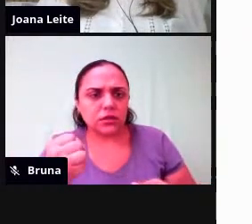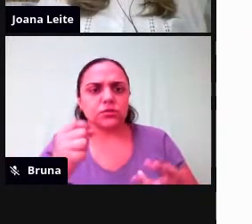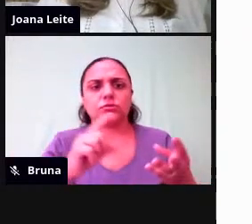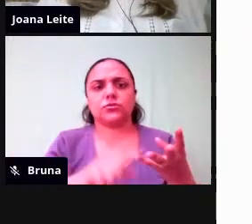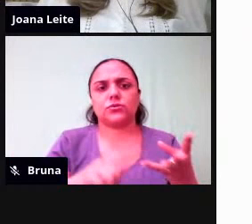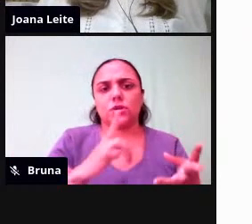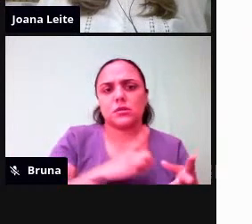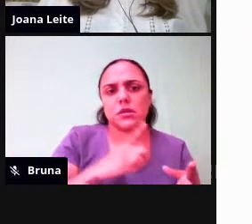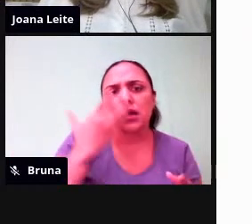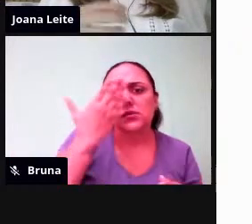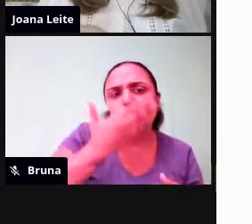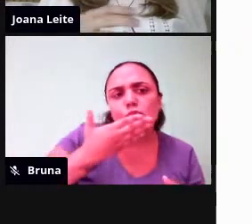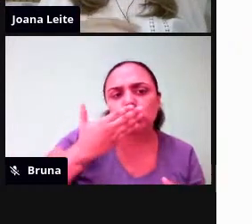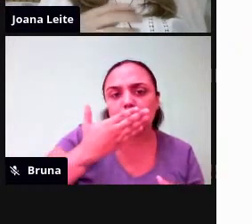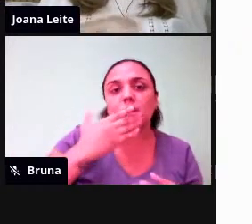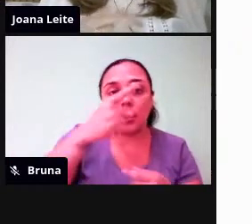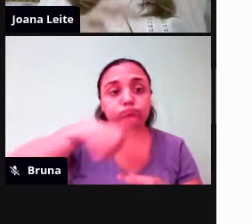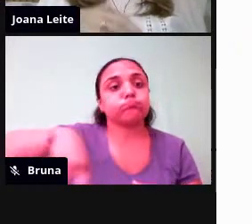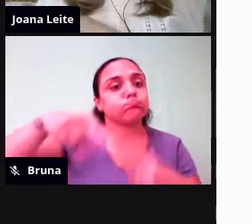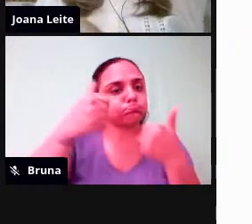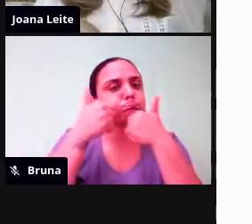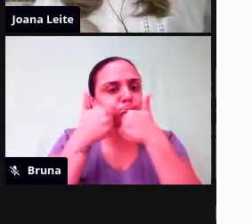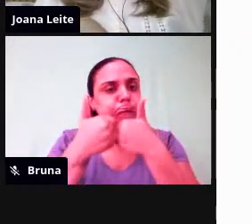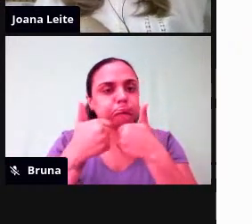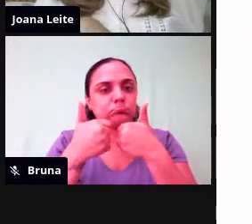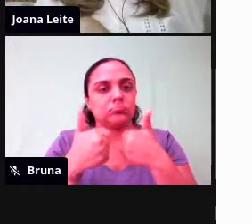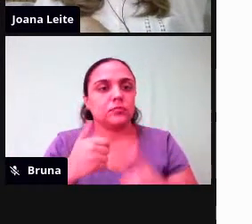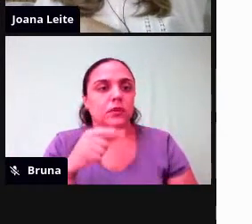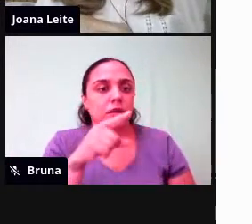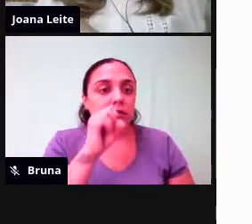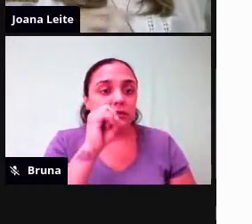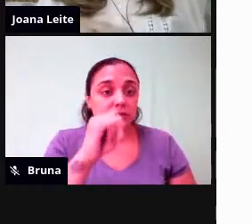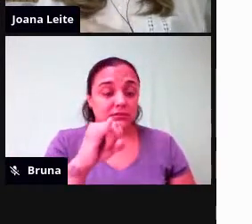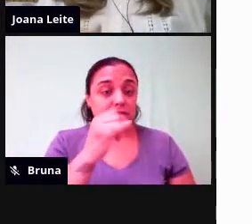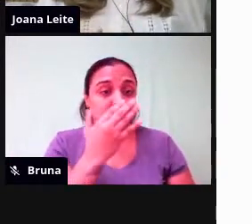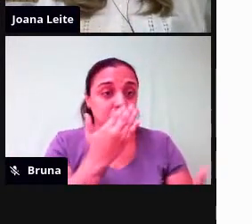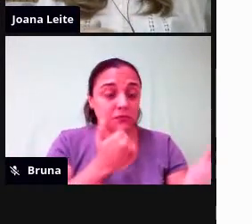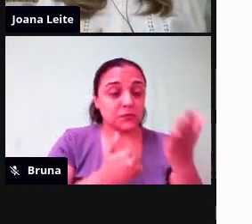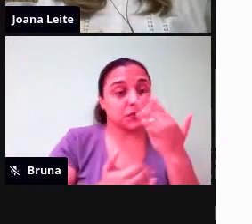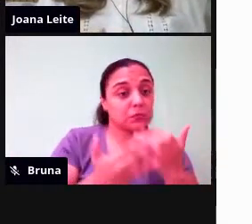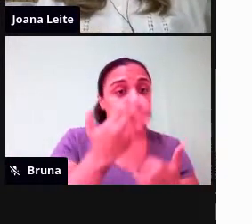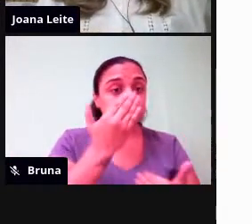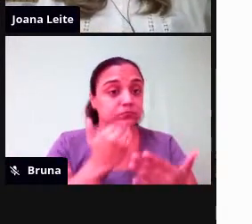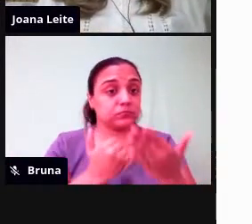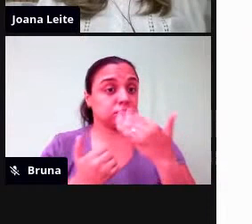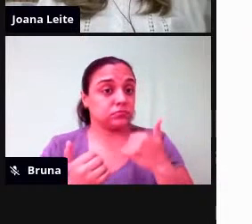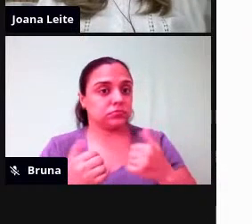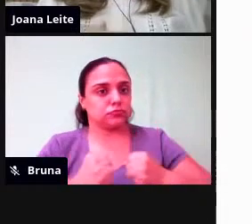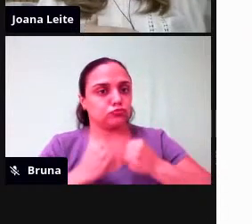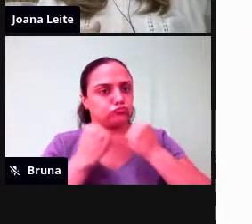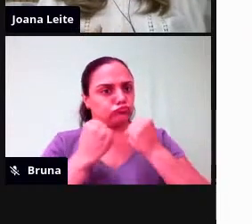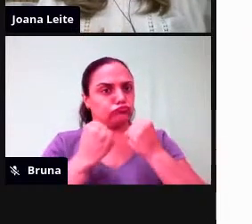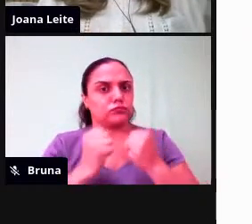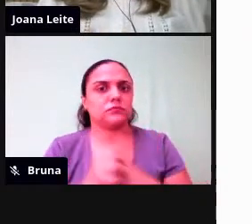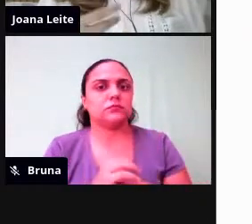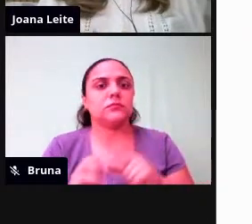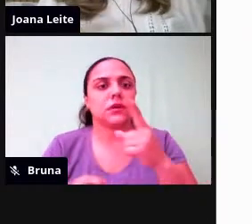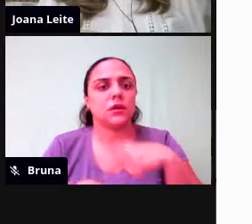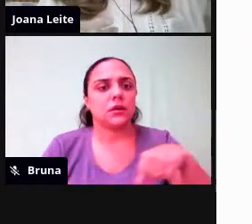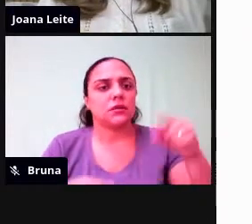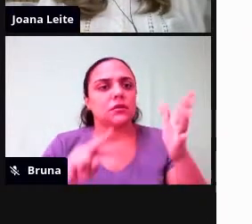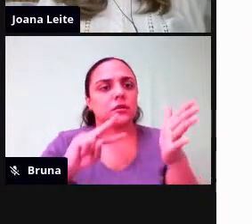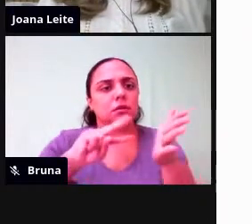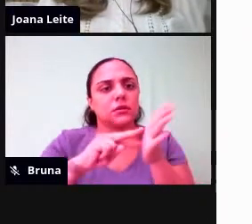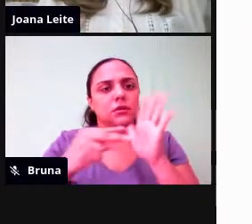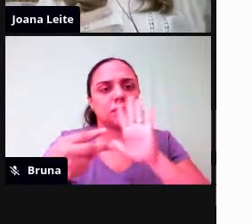mal absorvidos, e aí, eles presentes lá no intestino, têm a tendência de fermentar, né? E essa fermentação, ela